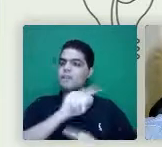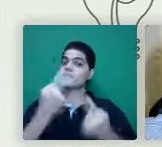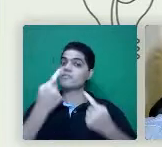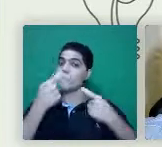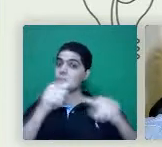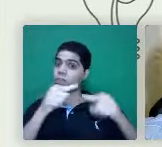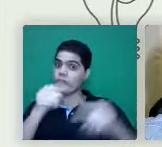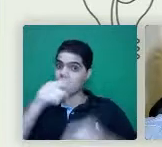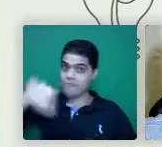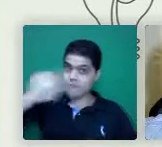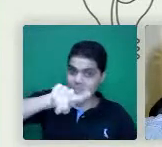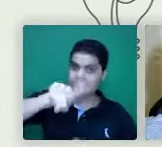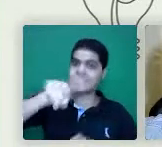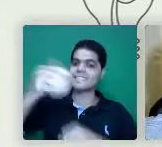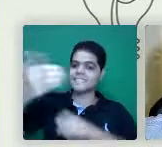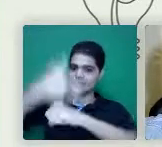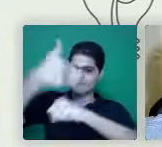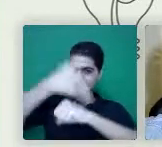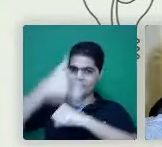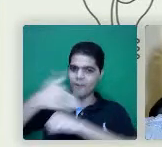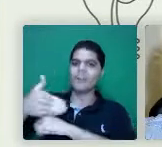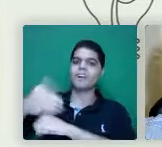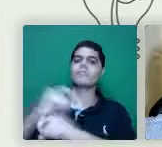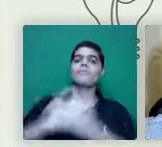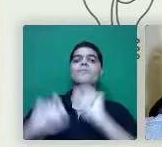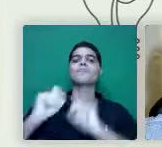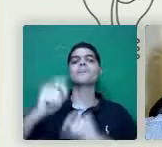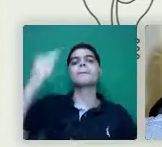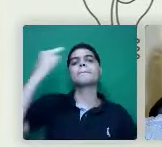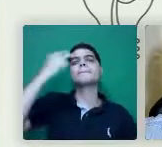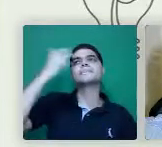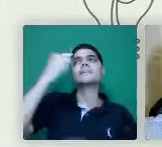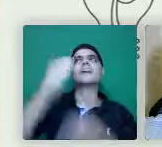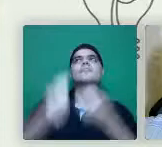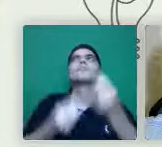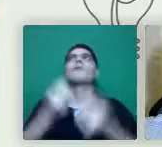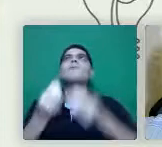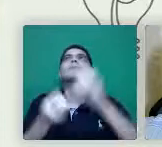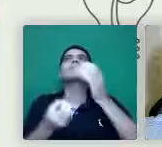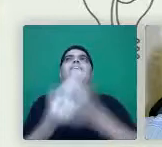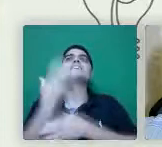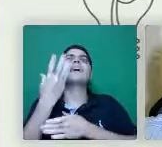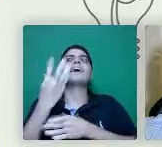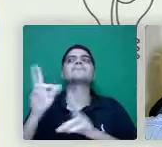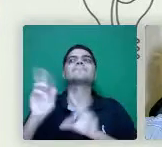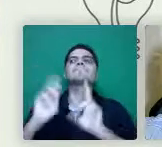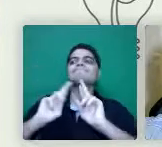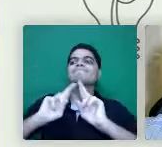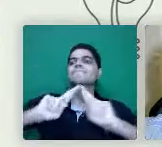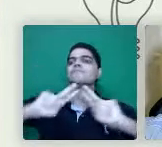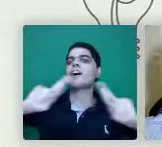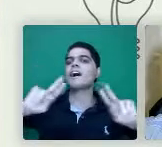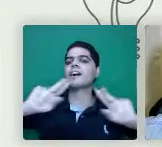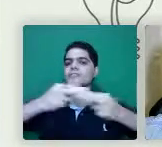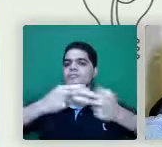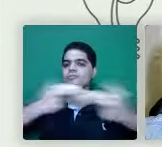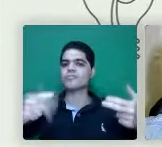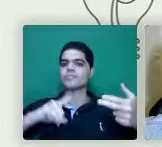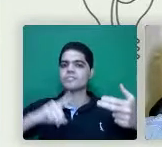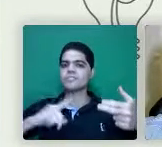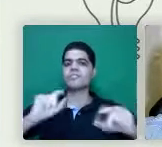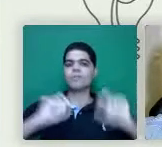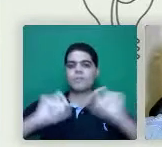vocês, participantes, a buscar soluções para o turismo de base comunitária. que, claro, né, que é compatível